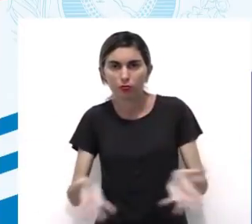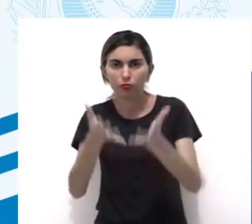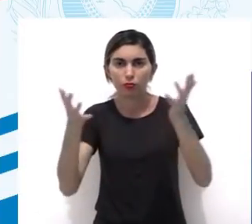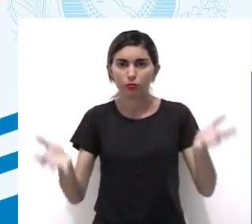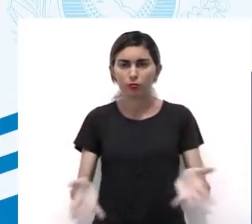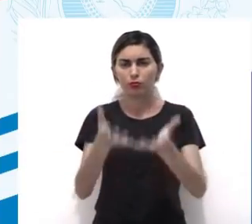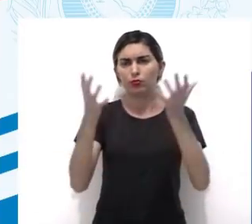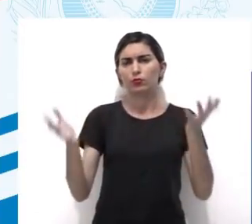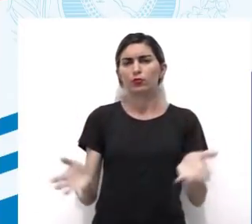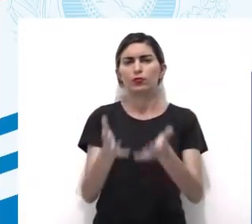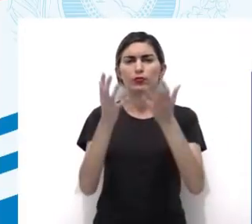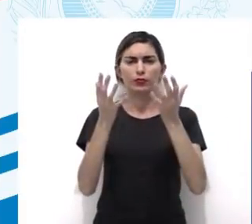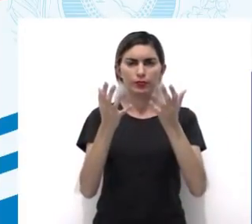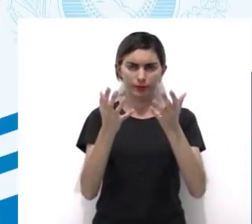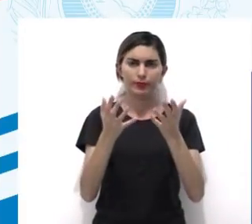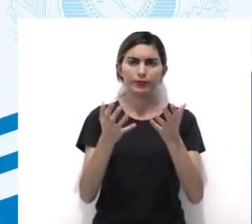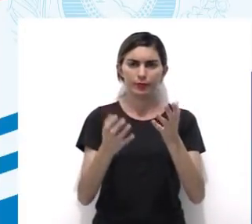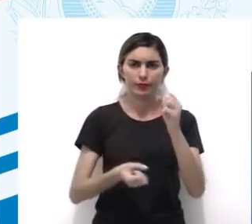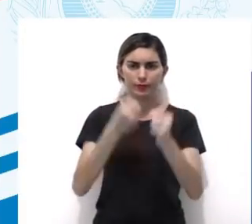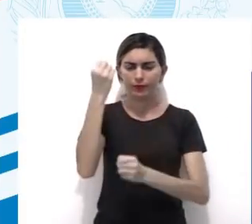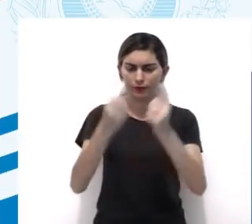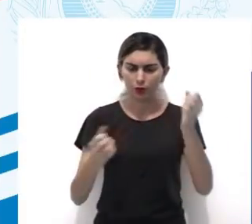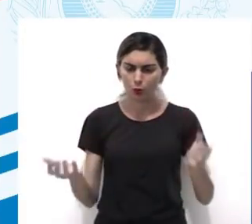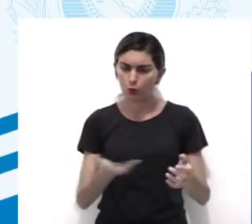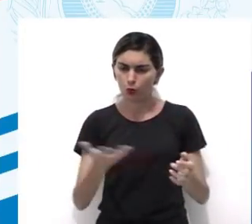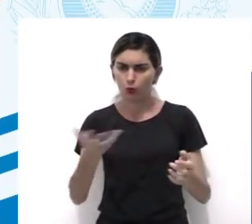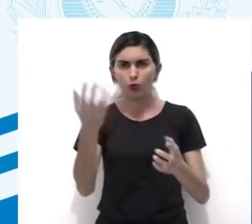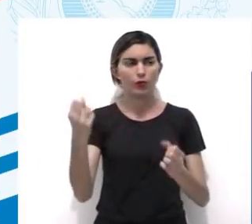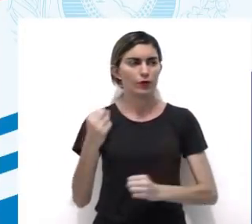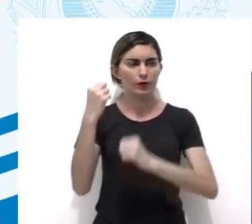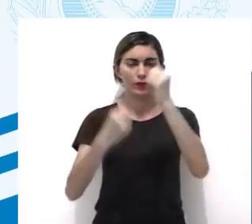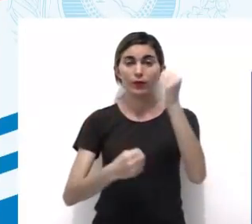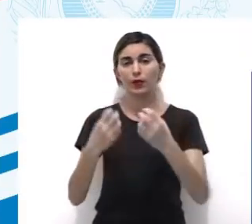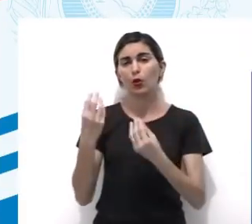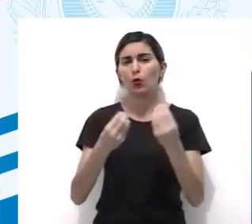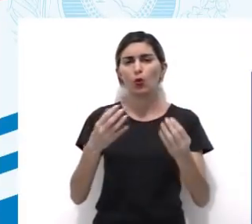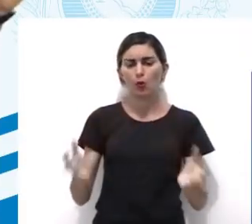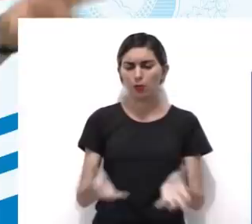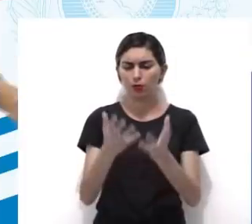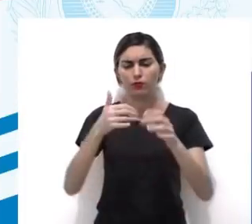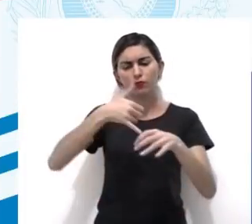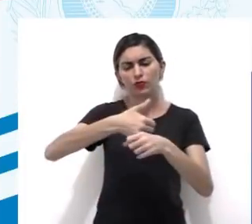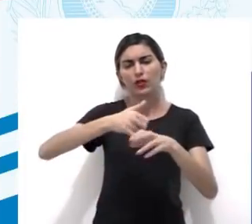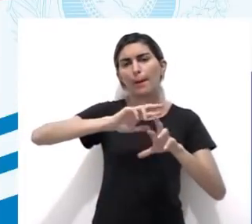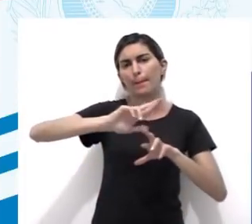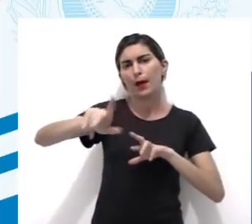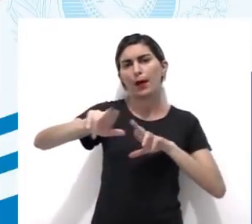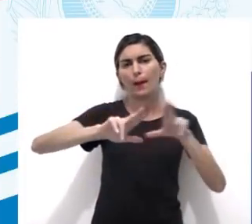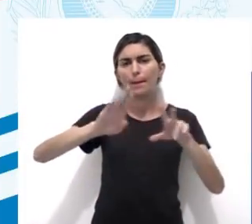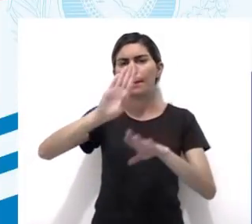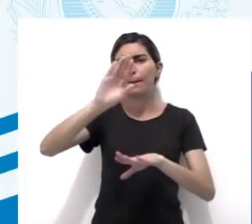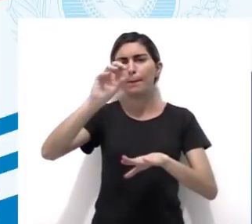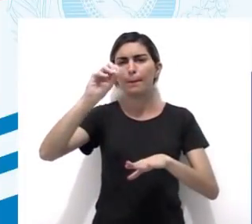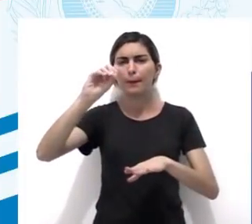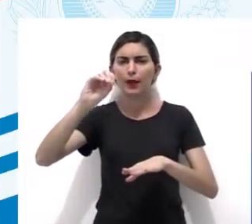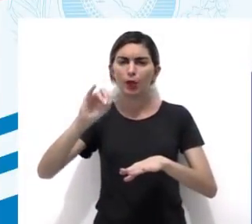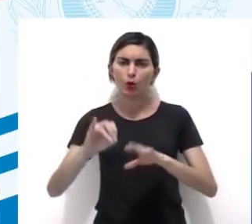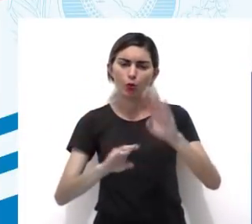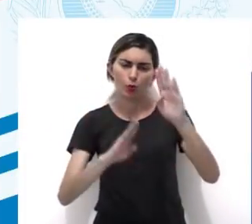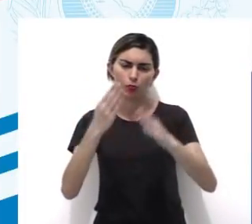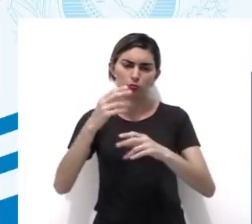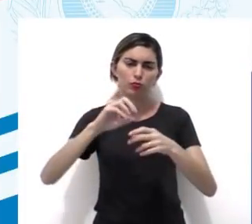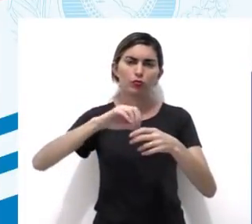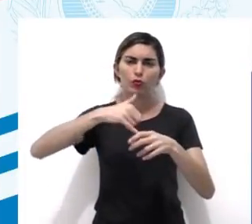vão impulsionar essa produção são combustíveis diversificados. São biocombustíveis,